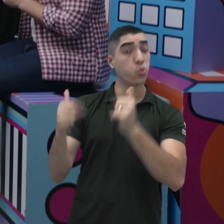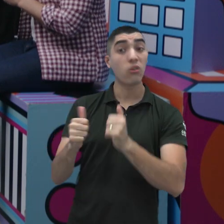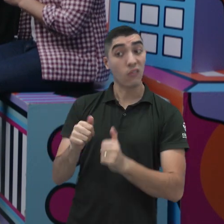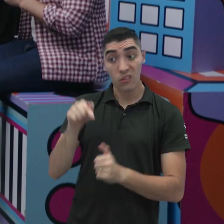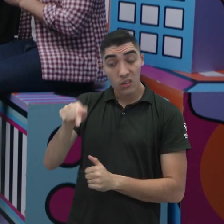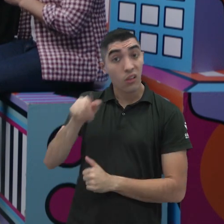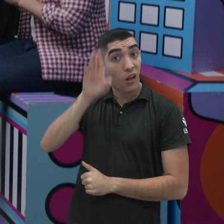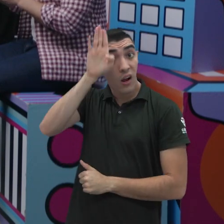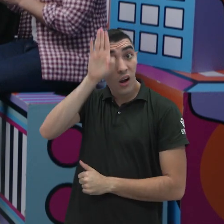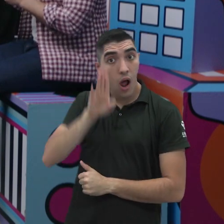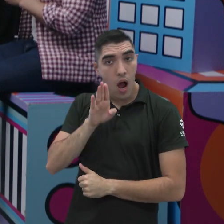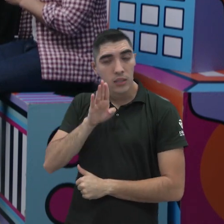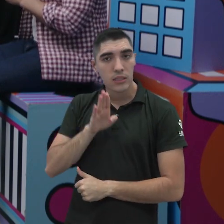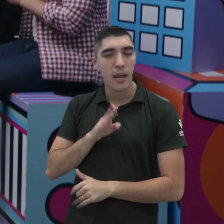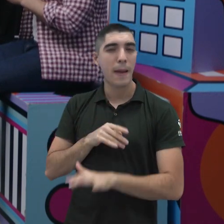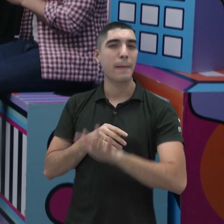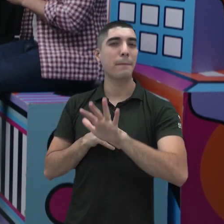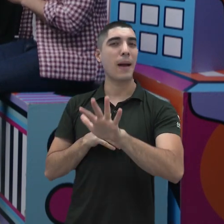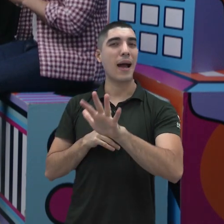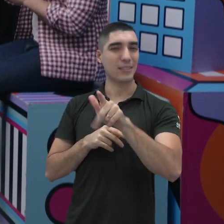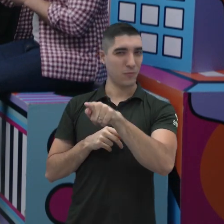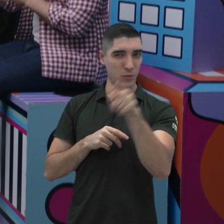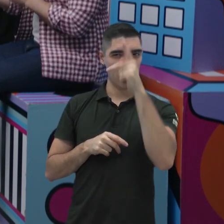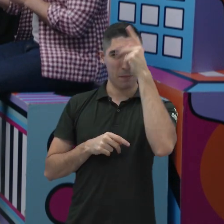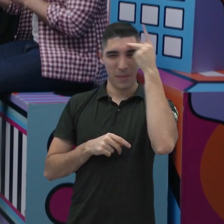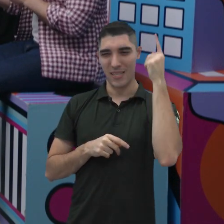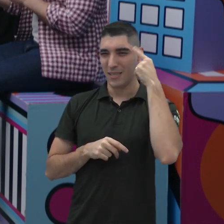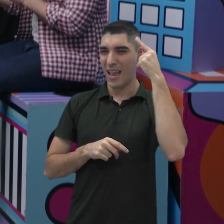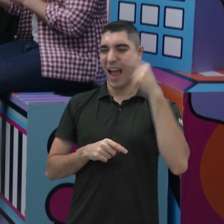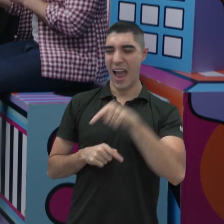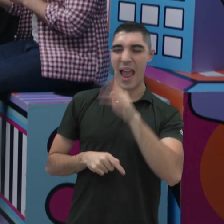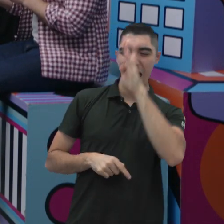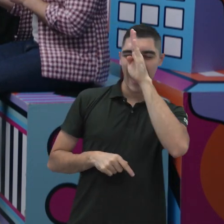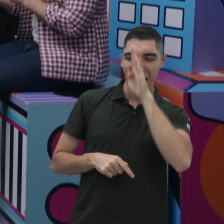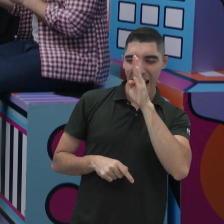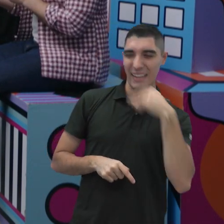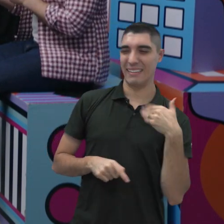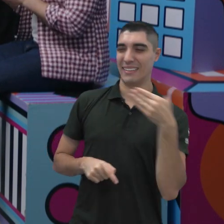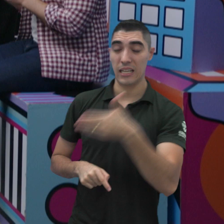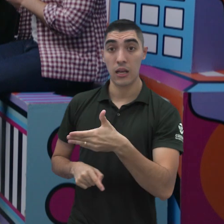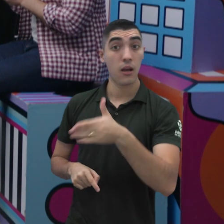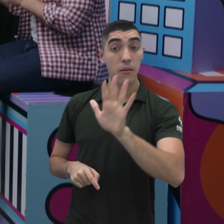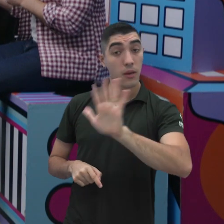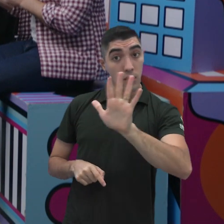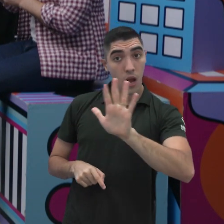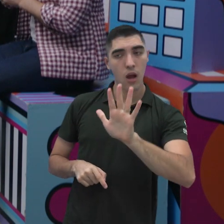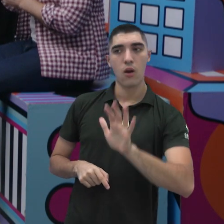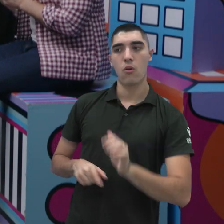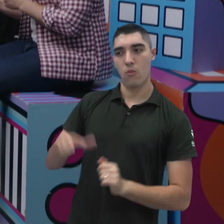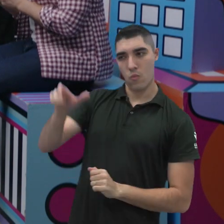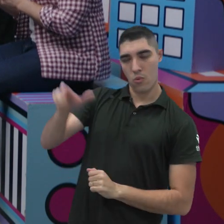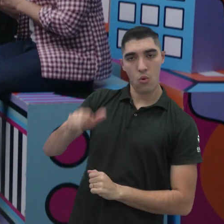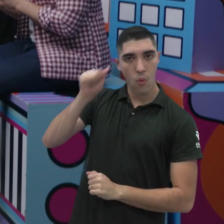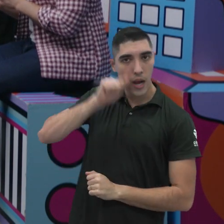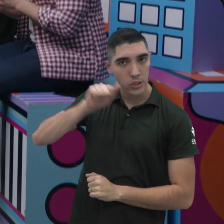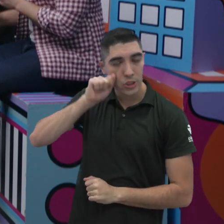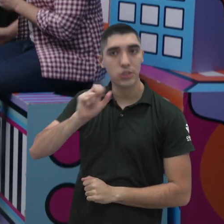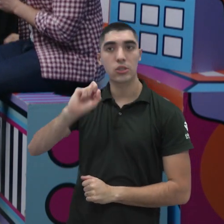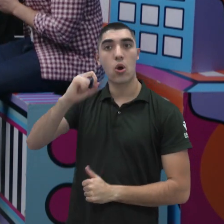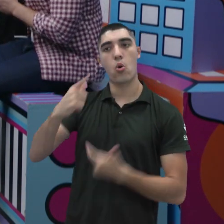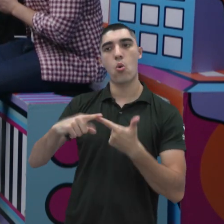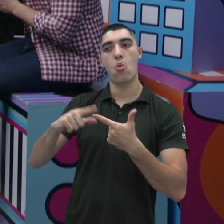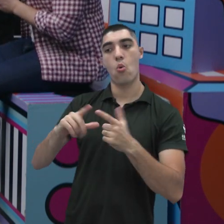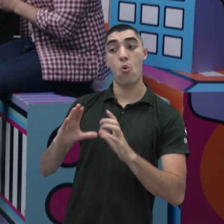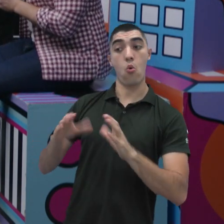de graça. De graça para quem está indo lá consumir, mas na verdade isso não é de graça para o artista ou mesmo para a equipe que está envolvida, né?